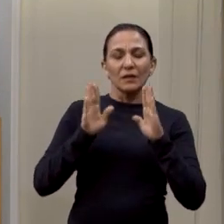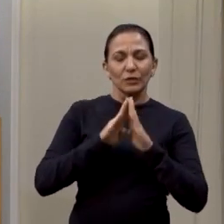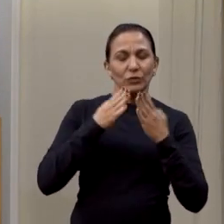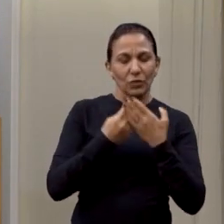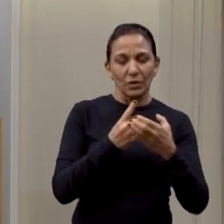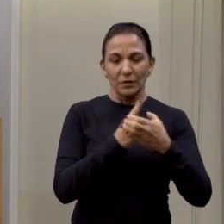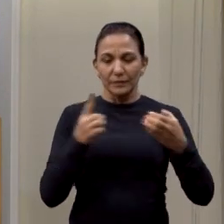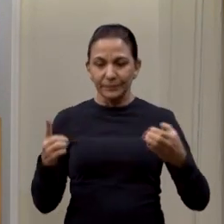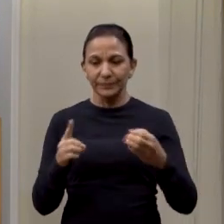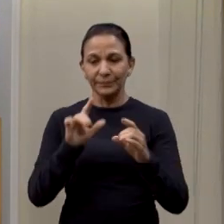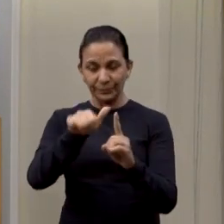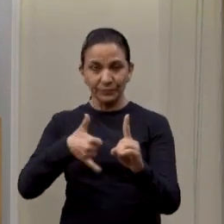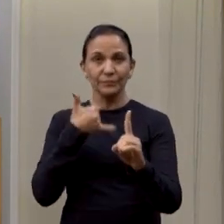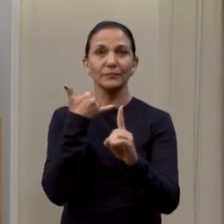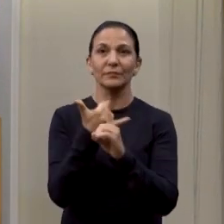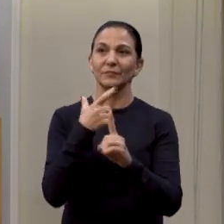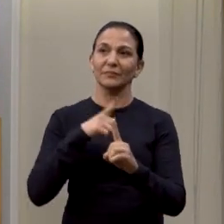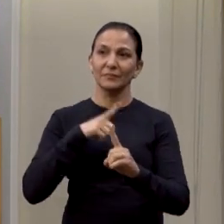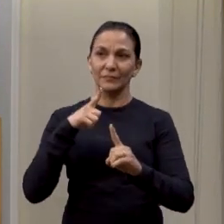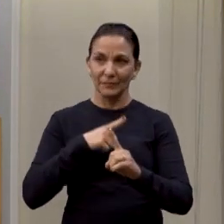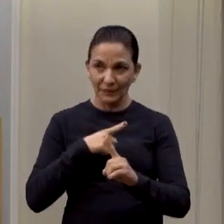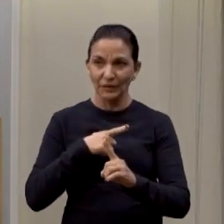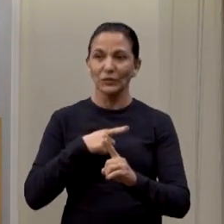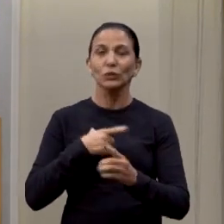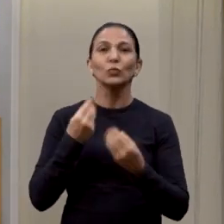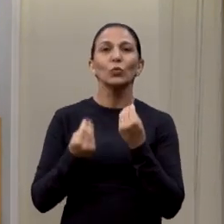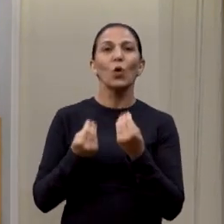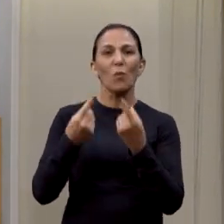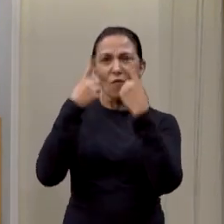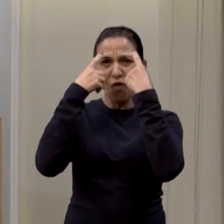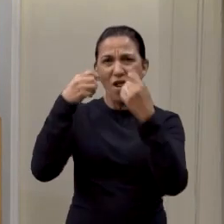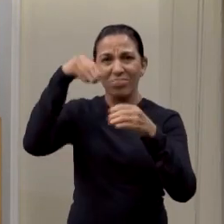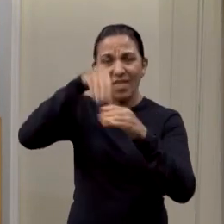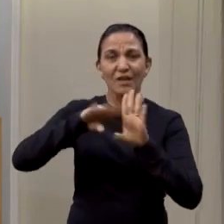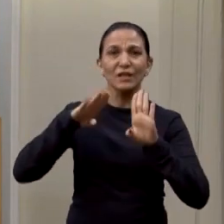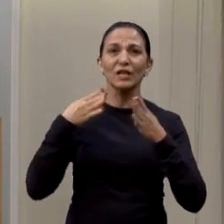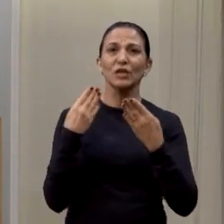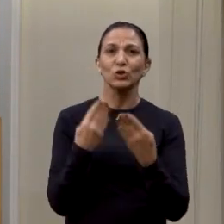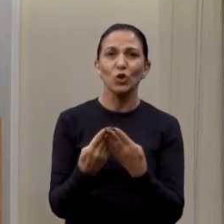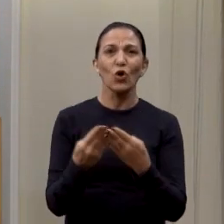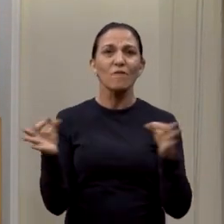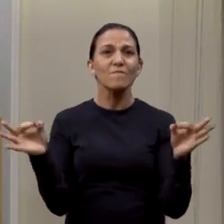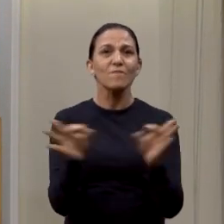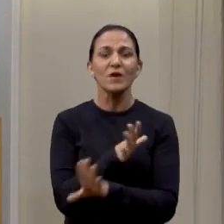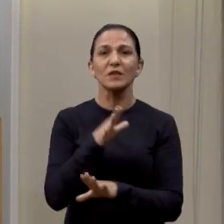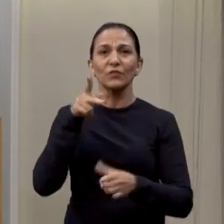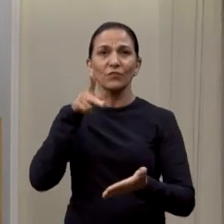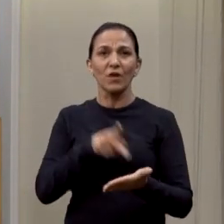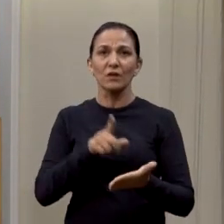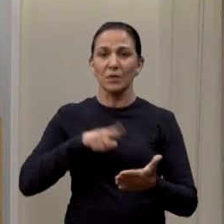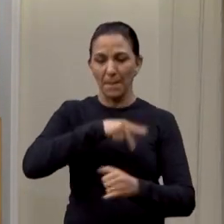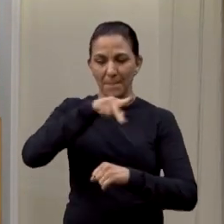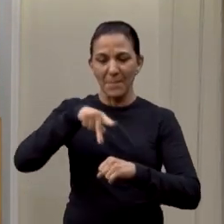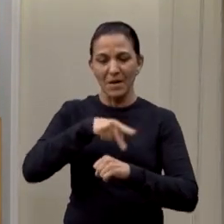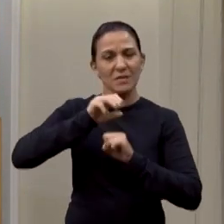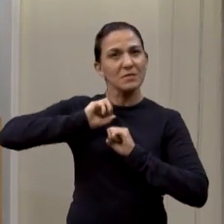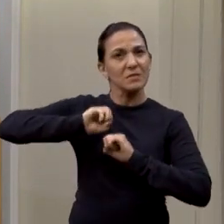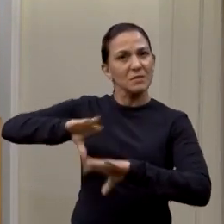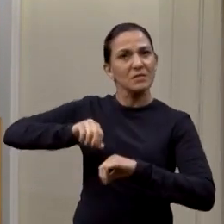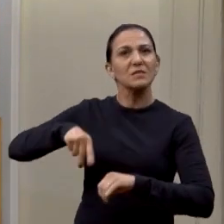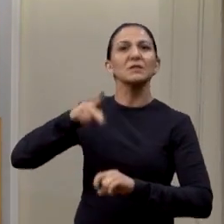vai debater o bullying, que vai debater as formas de acabar com a violência dentro das escolas, para a gente, de fato, ter uma pátria